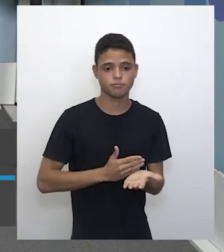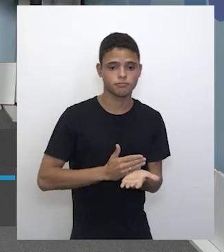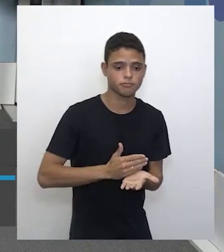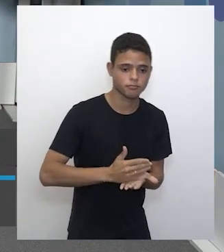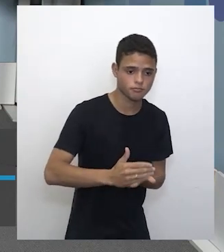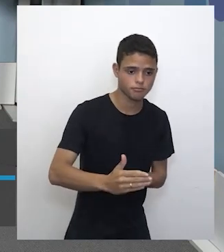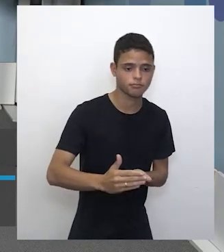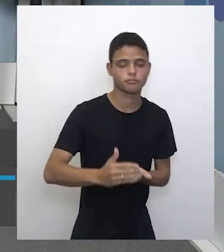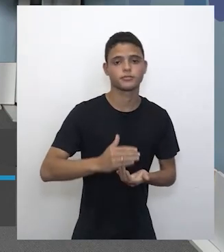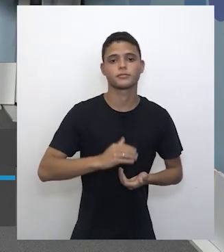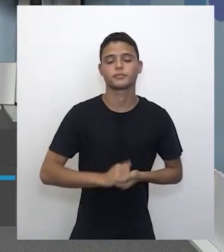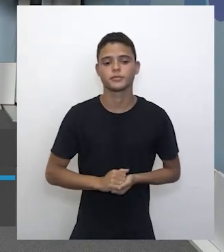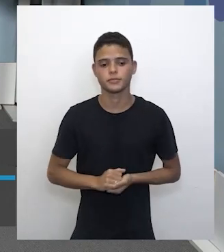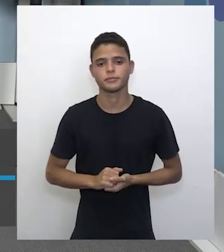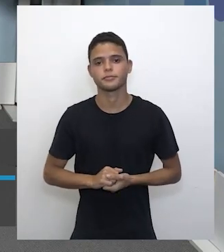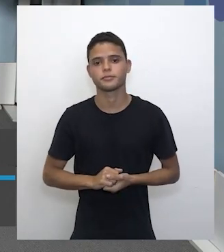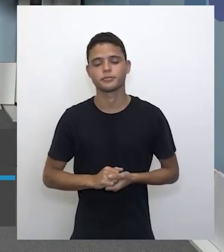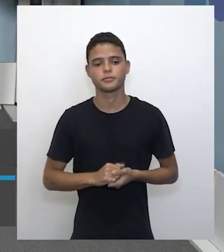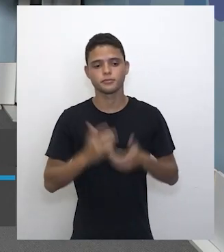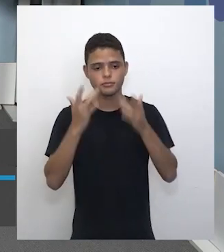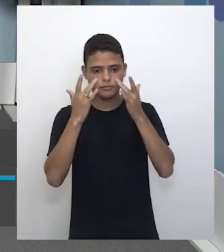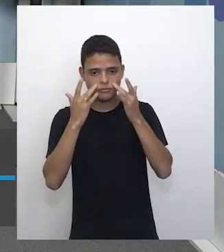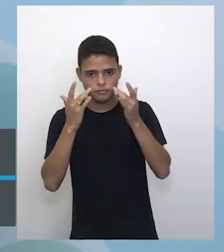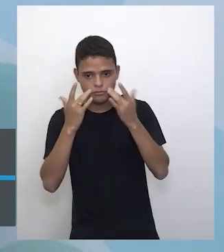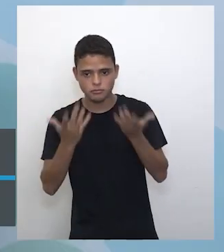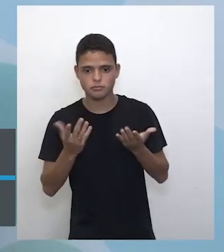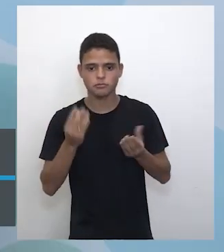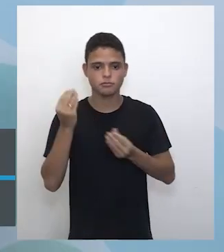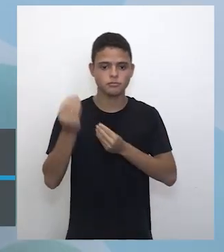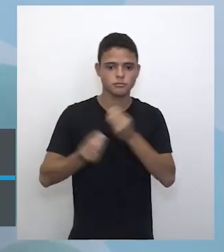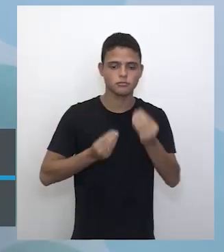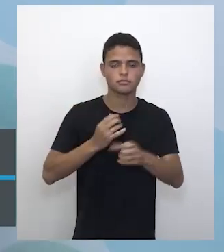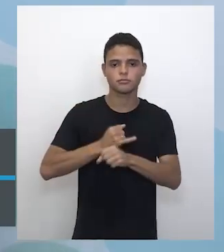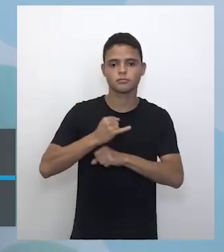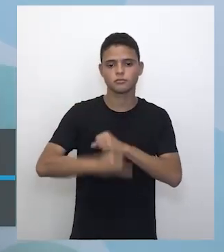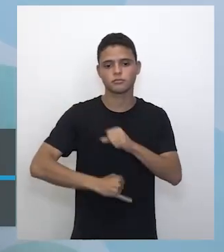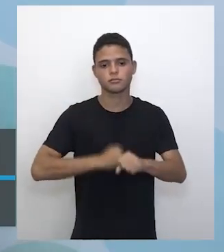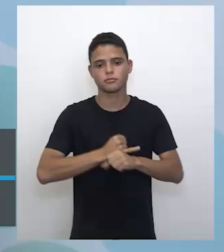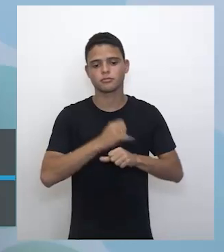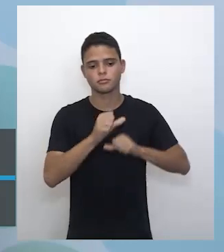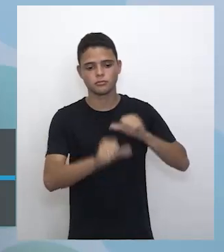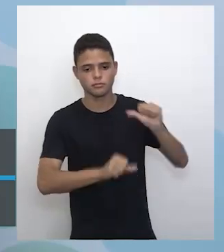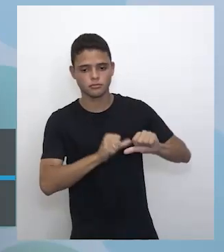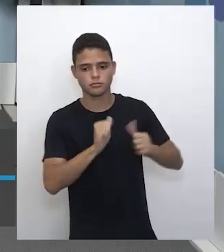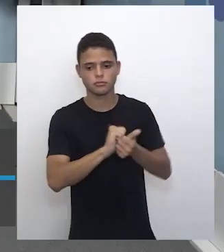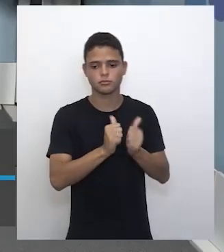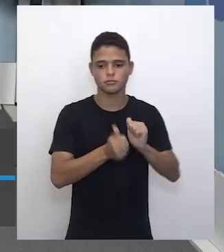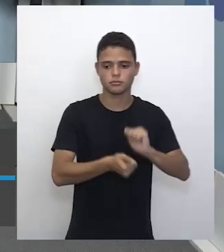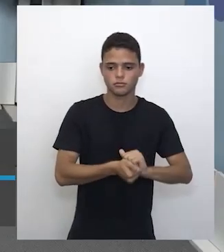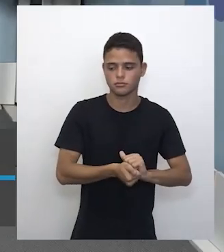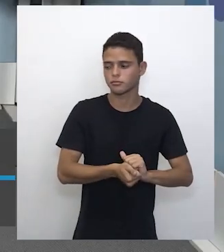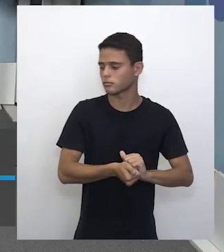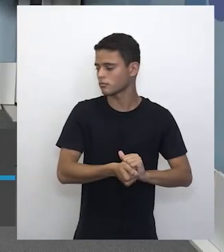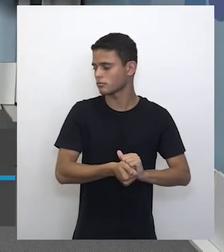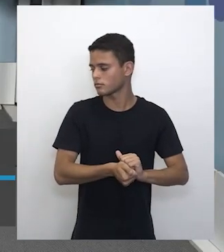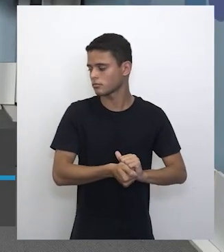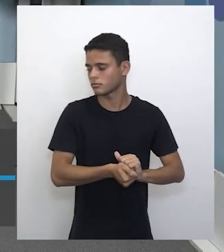Ele está expondo para a gente, está apresentando como era a internet, como ela foi se modificando. Isso, tá explicando exatamente, a